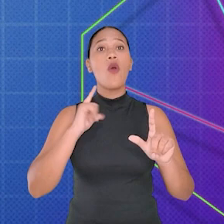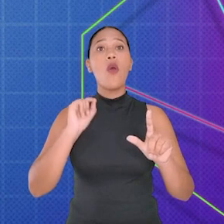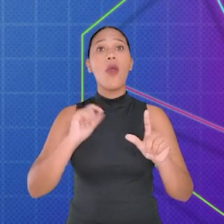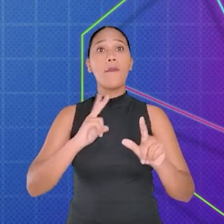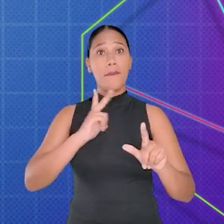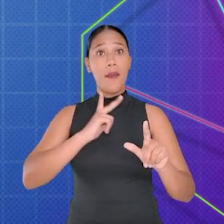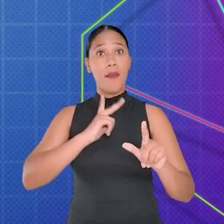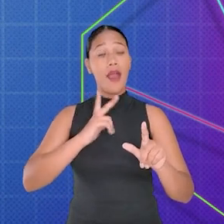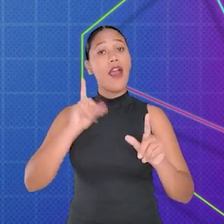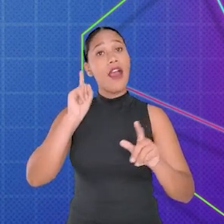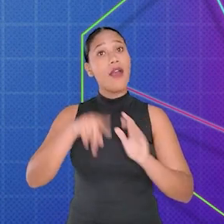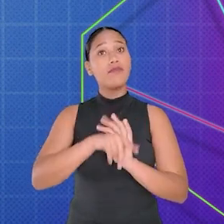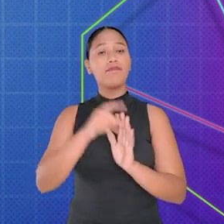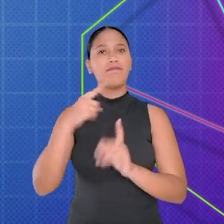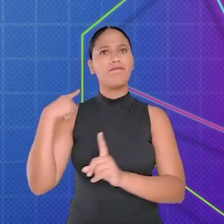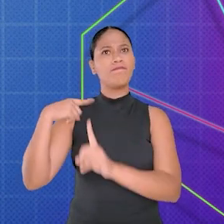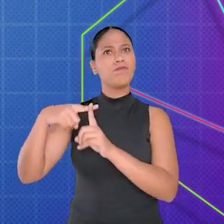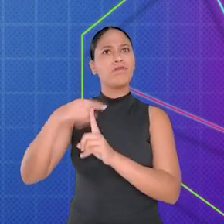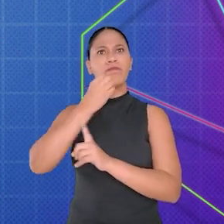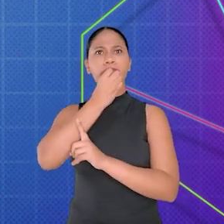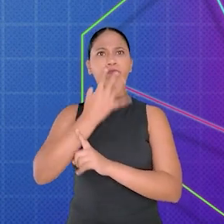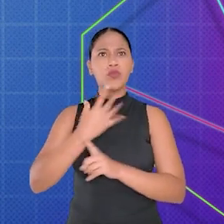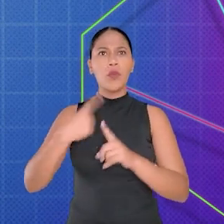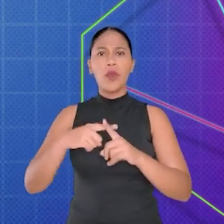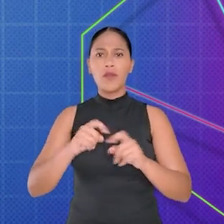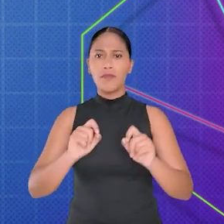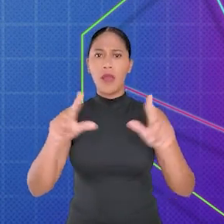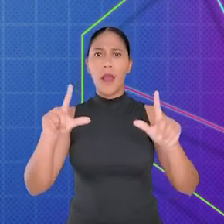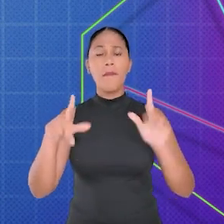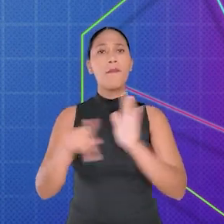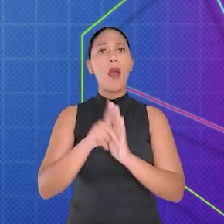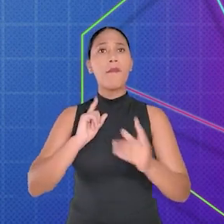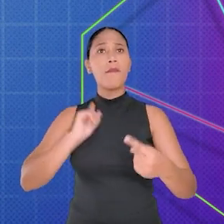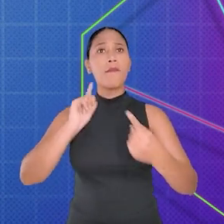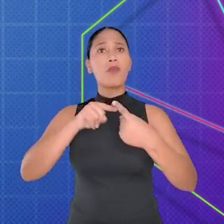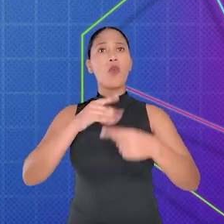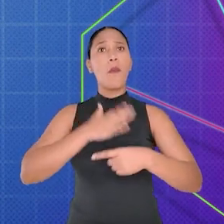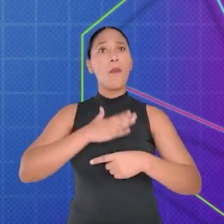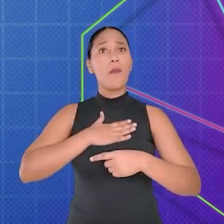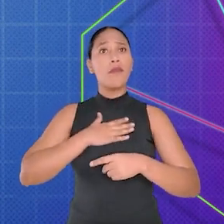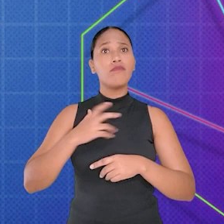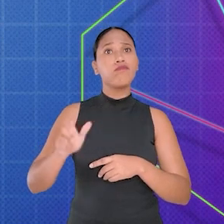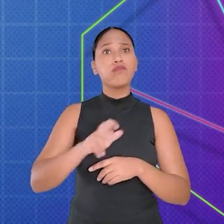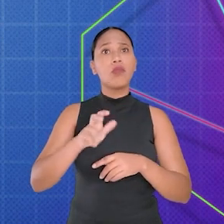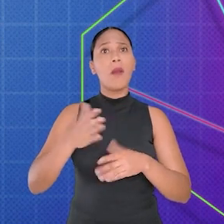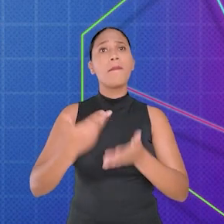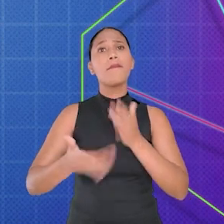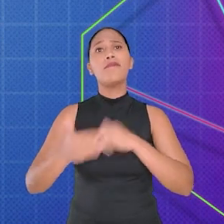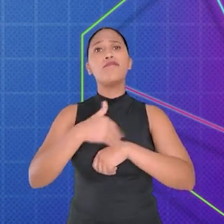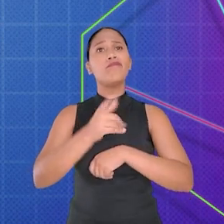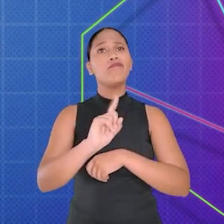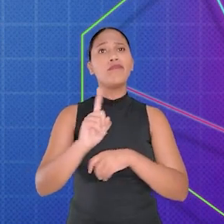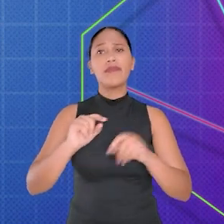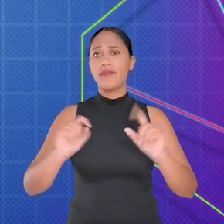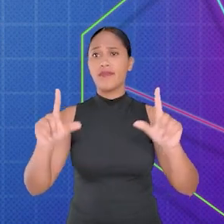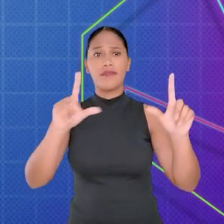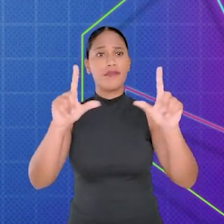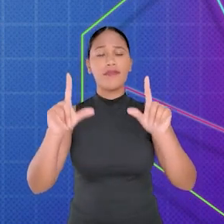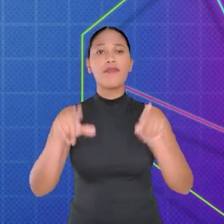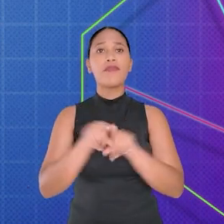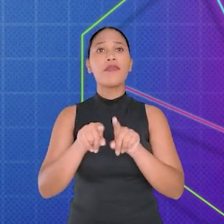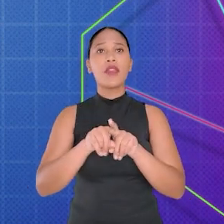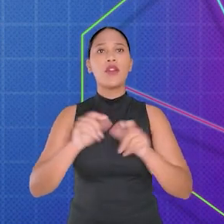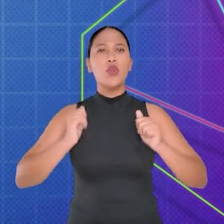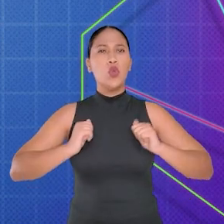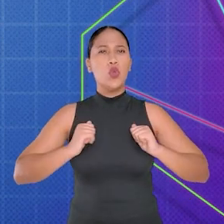uma das suas maiores vantagens, permitindo que o usuário crie espaços de trabalho personalizados, altere as cores da interface, posicione os painéis